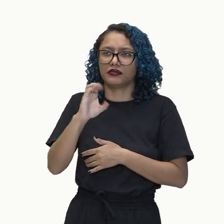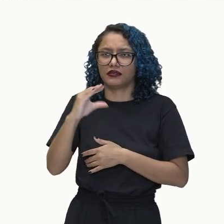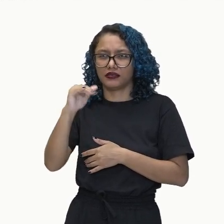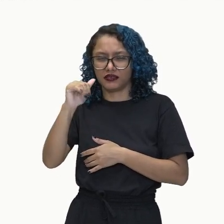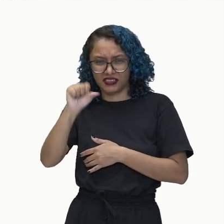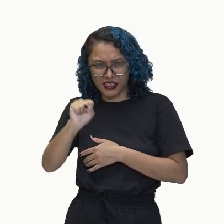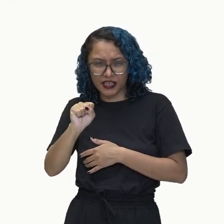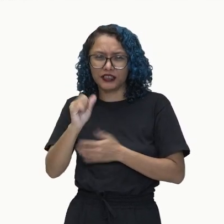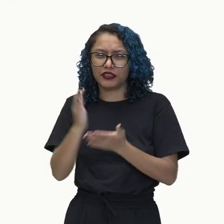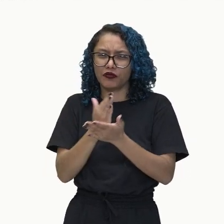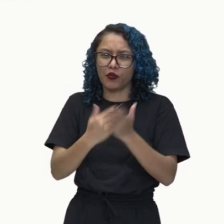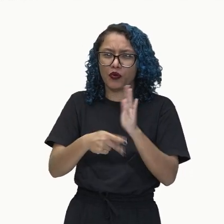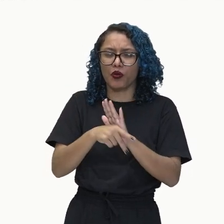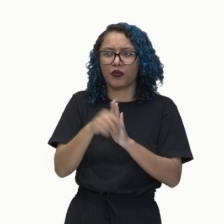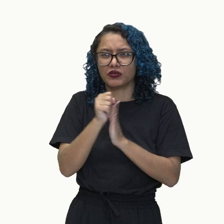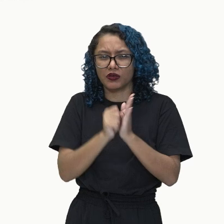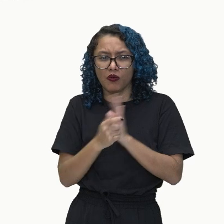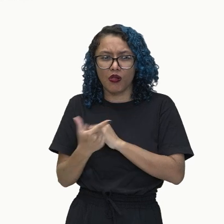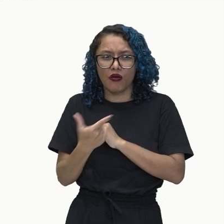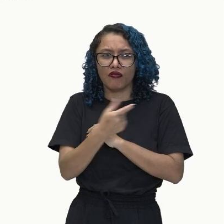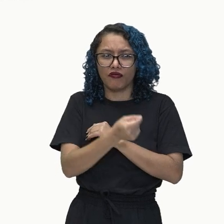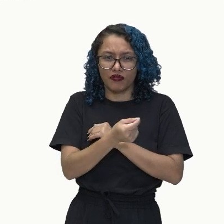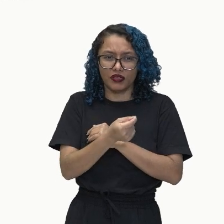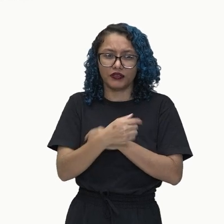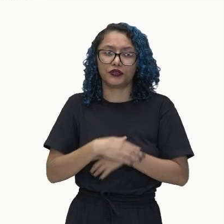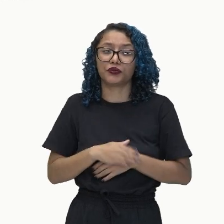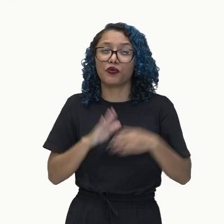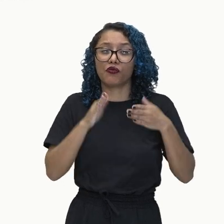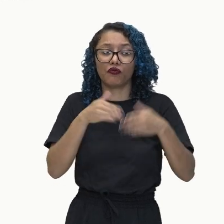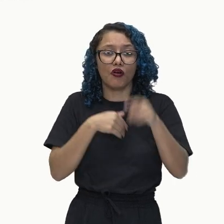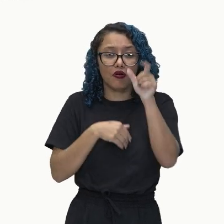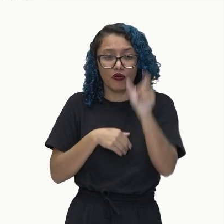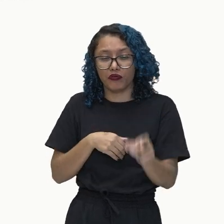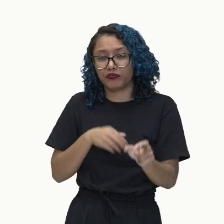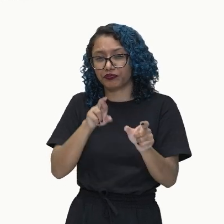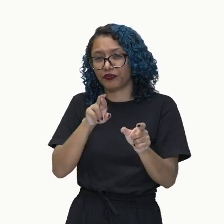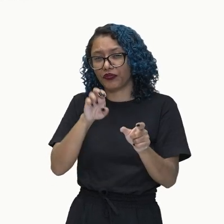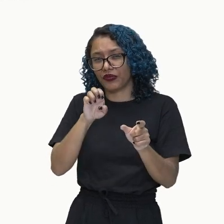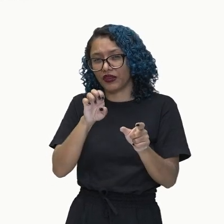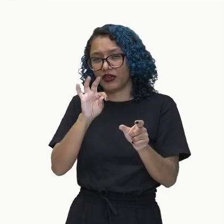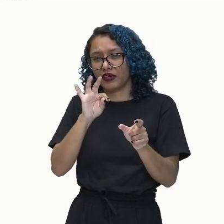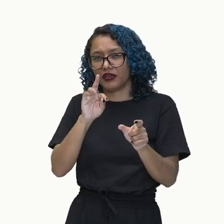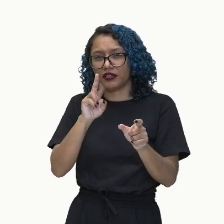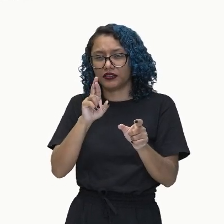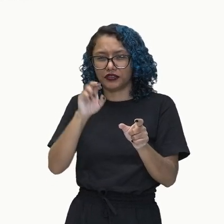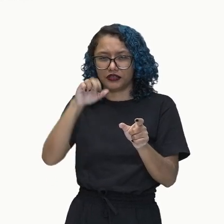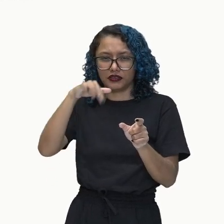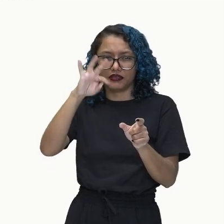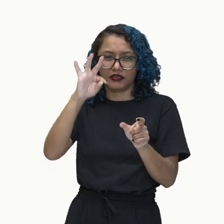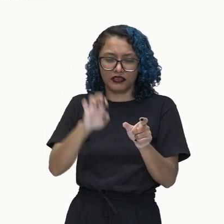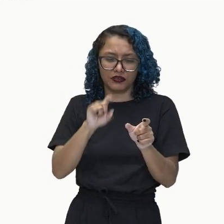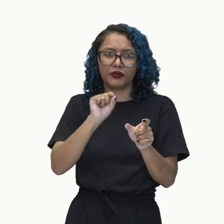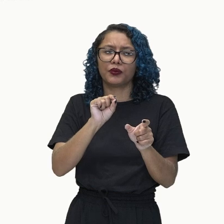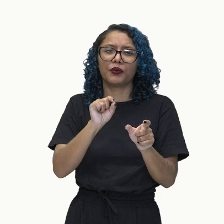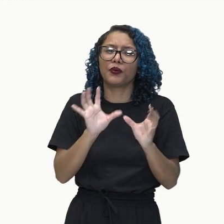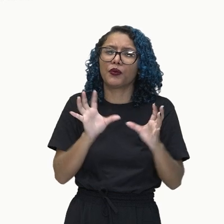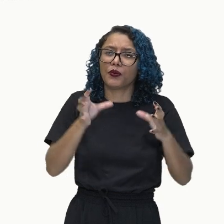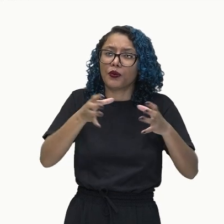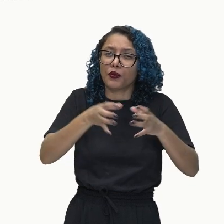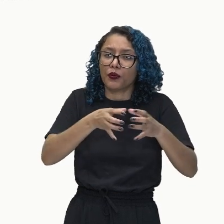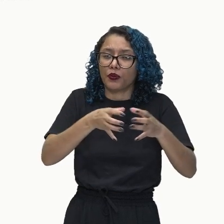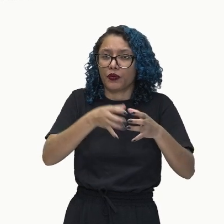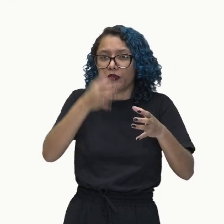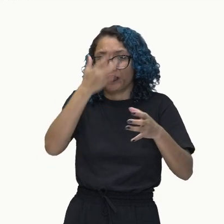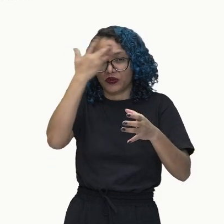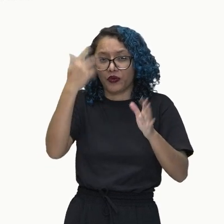as secas no Nordeste, a figura do retirante, que é aquele grupo de pessoas, né,